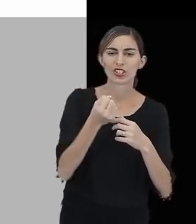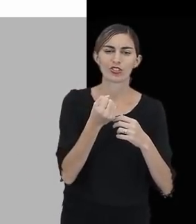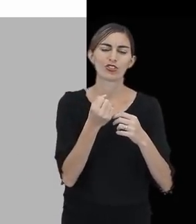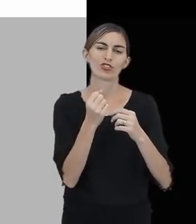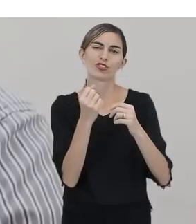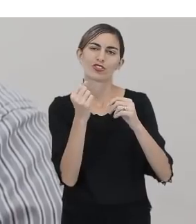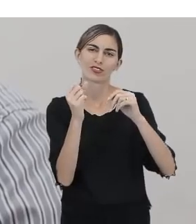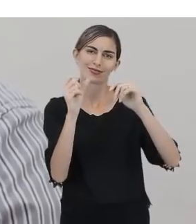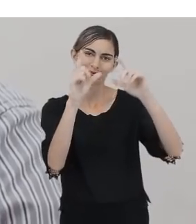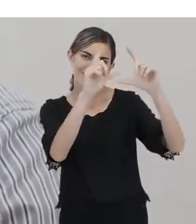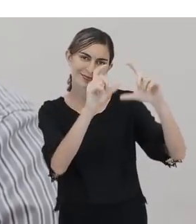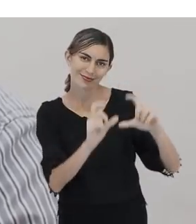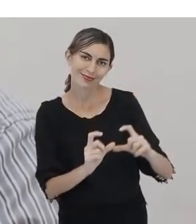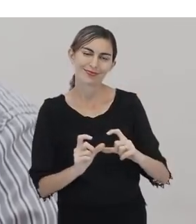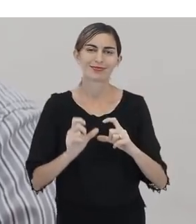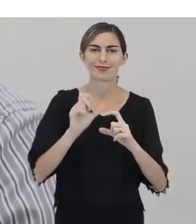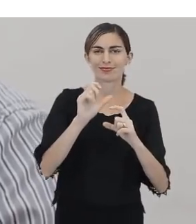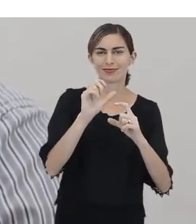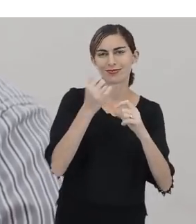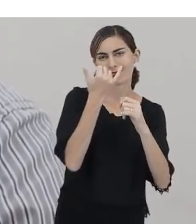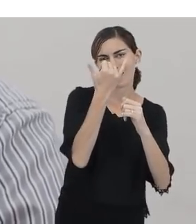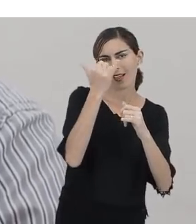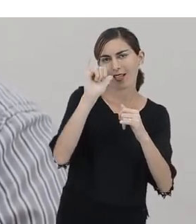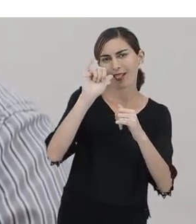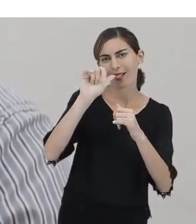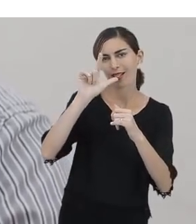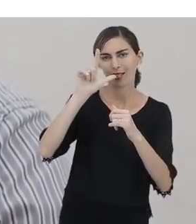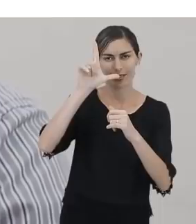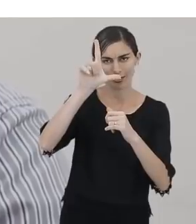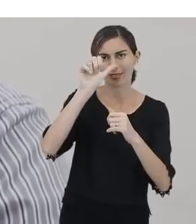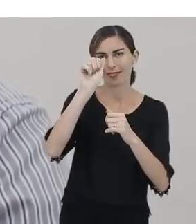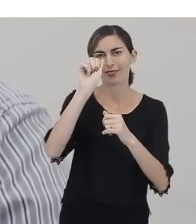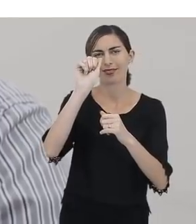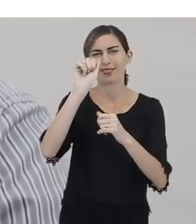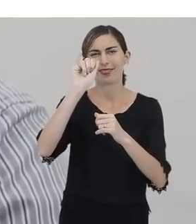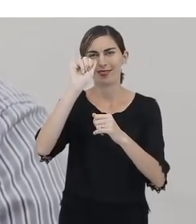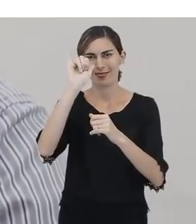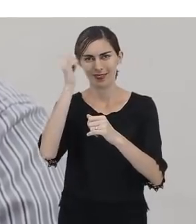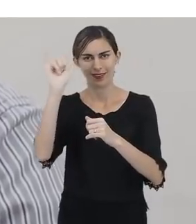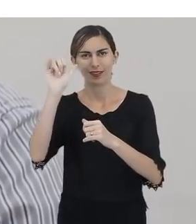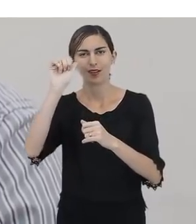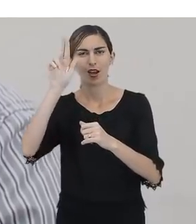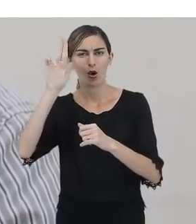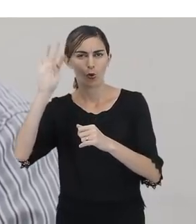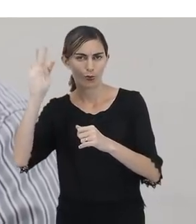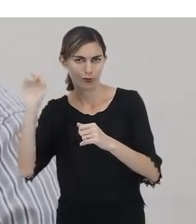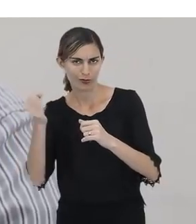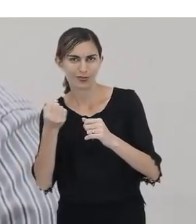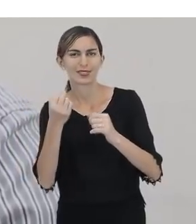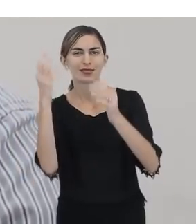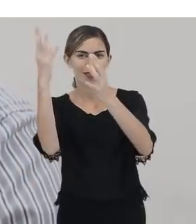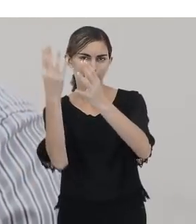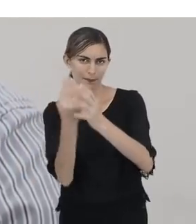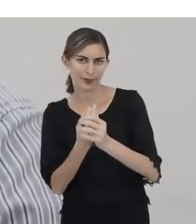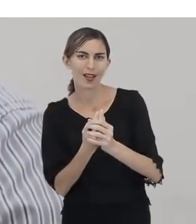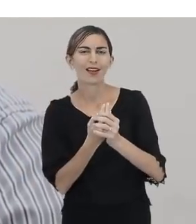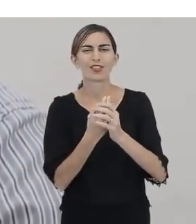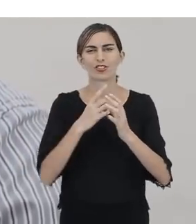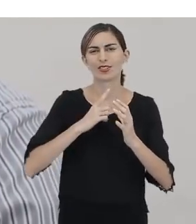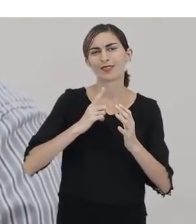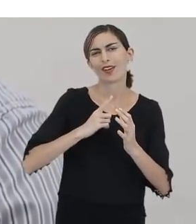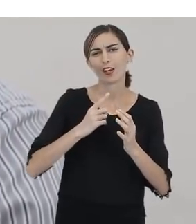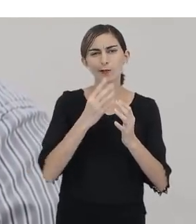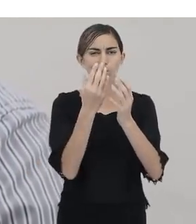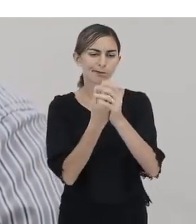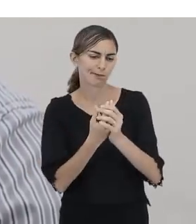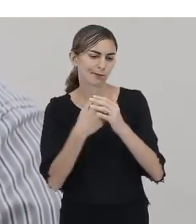Você pode fazer layouts customizados e armazenar aqui dentro dessa pasta Res. Então você tem a pasta Res por default. Quando